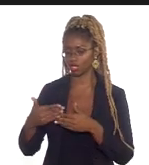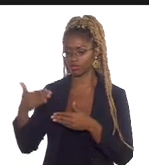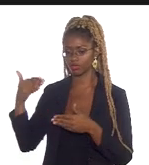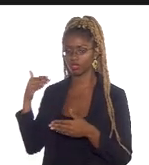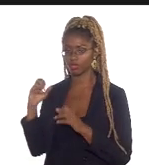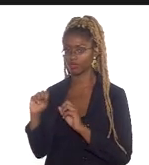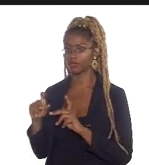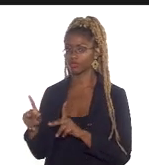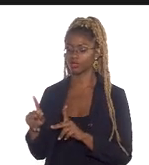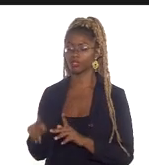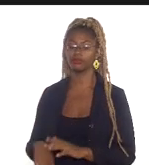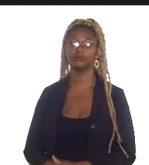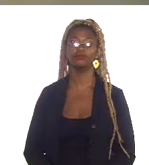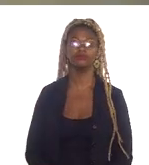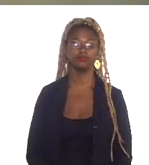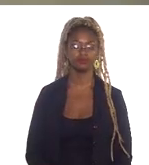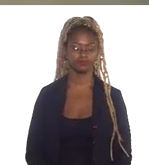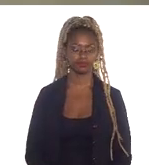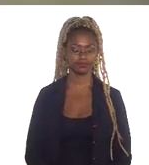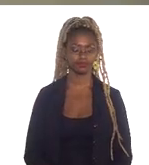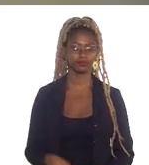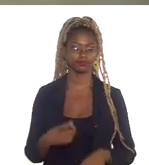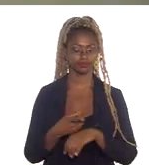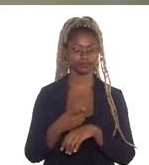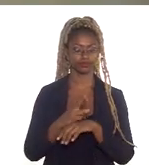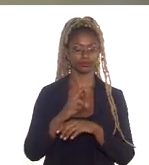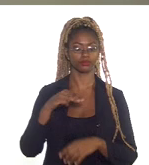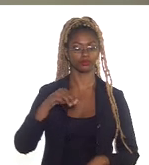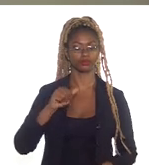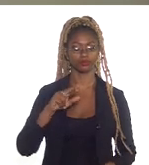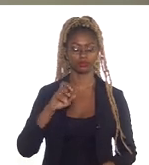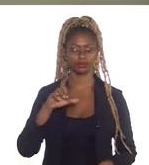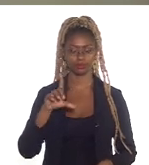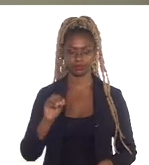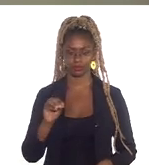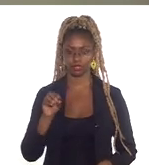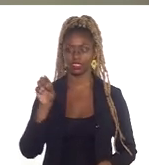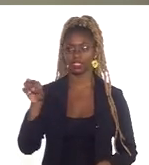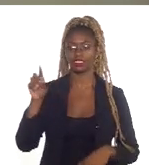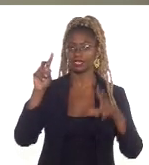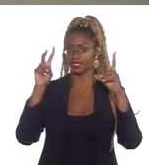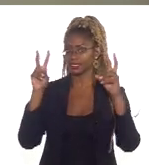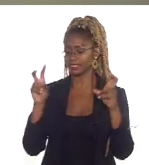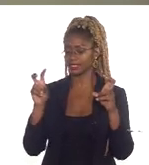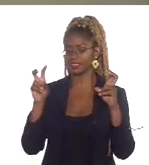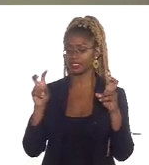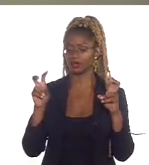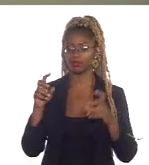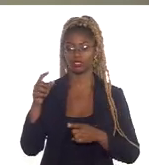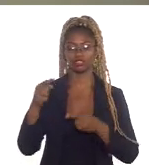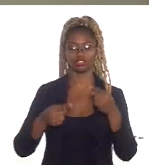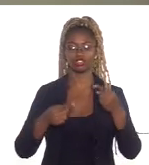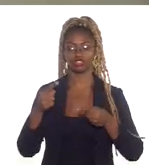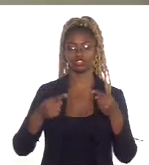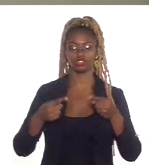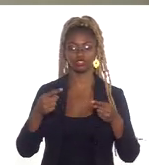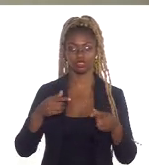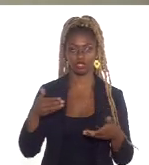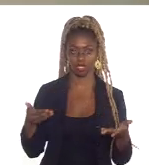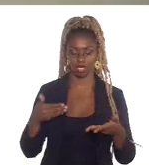Tá? Doutor Marcelo Neves, esse tema vai ser discutido